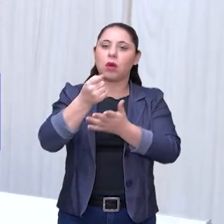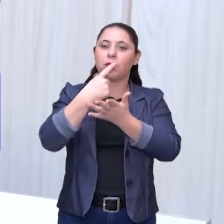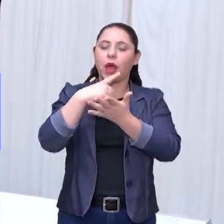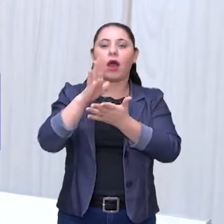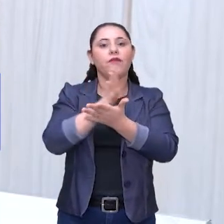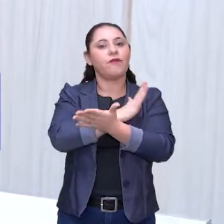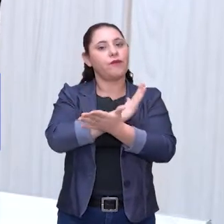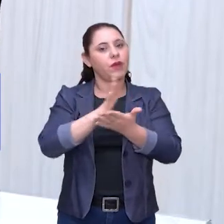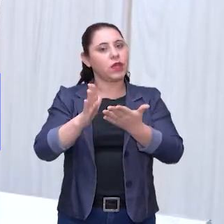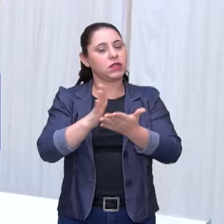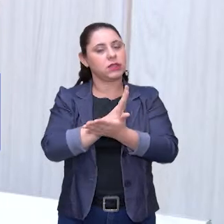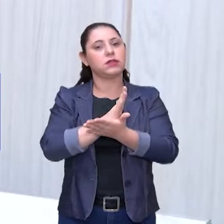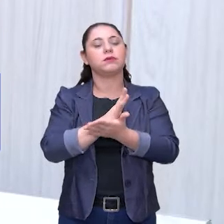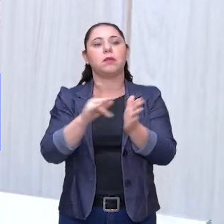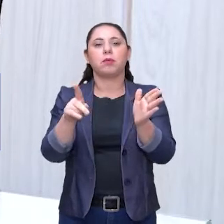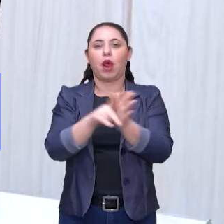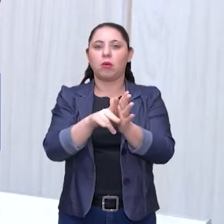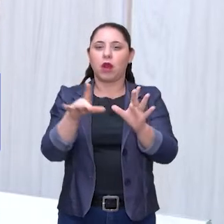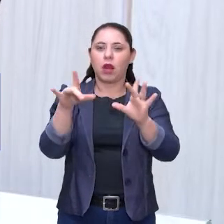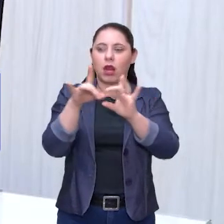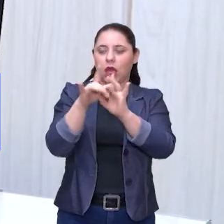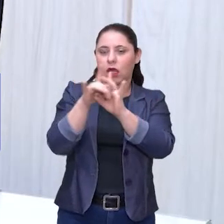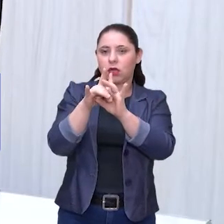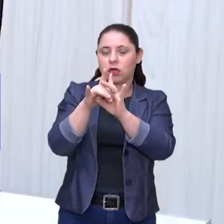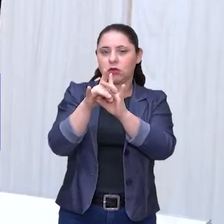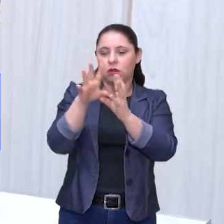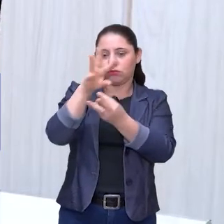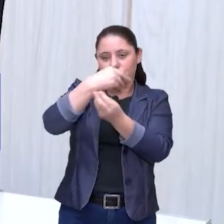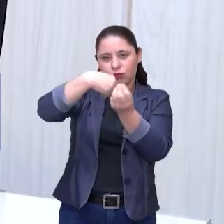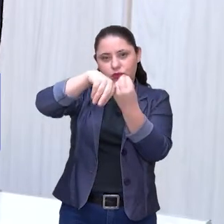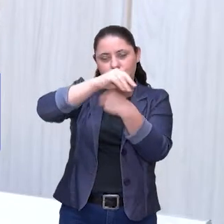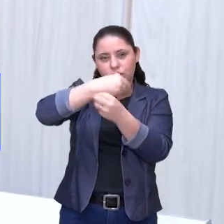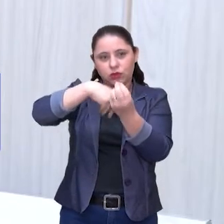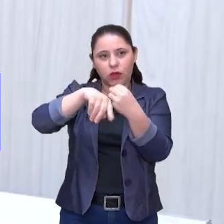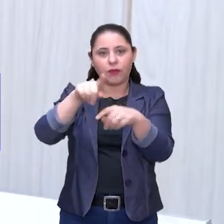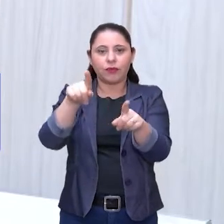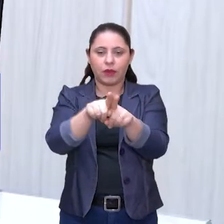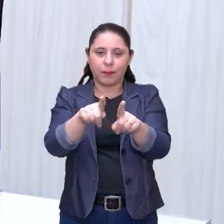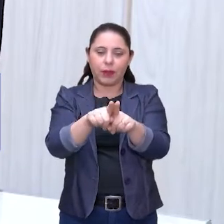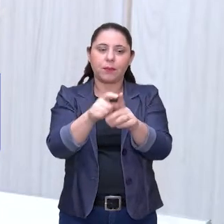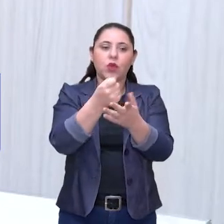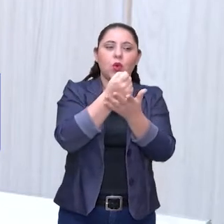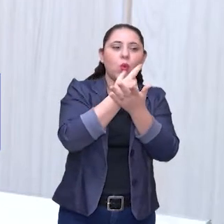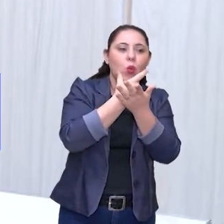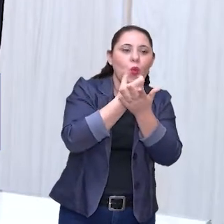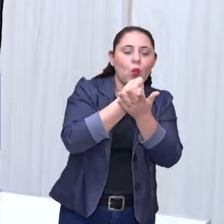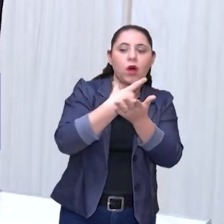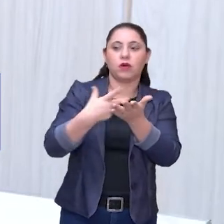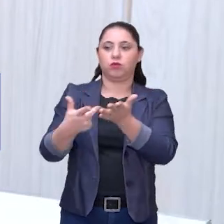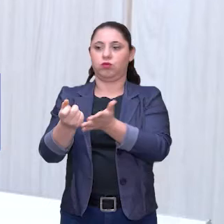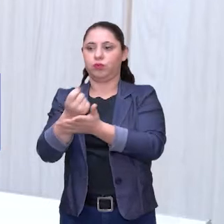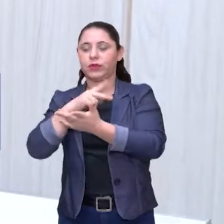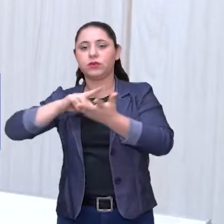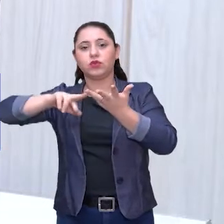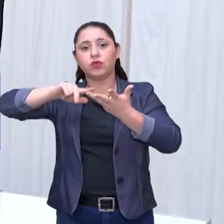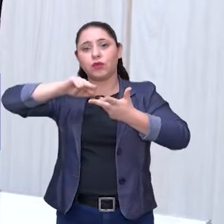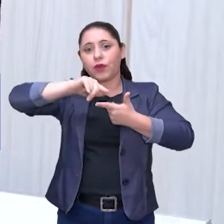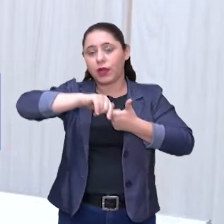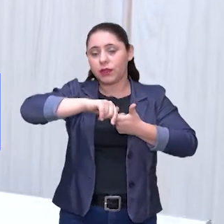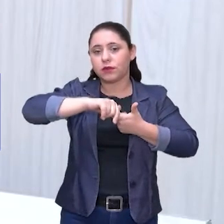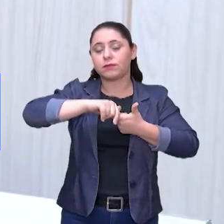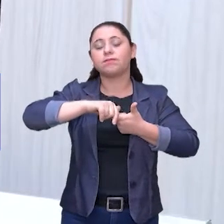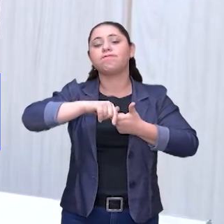gente usa drogas imunossupressoras às vezes, a gente associa mistura, né? Associa esses antihistamínicos